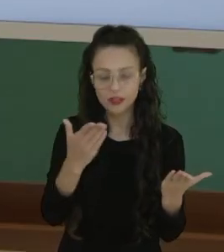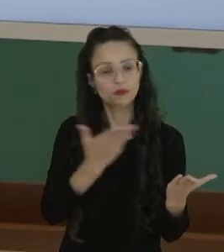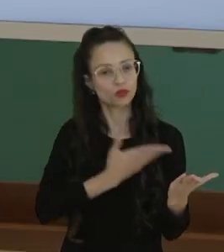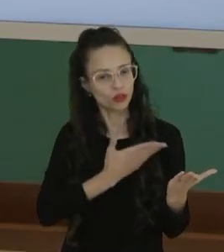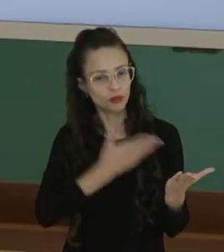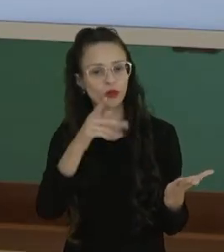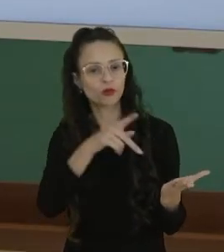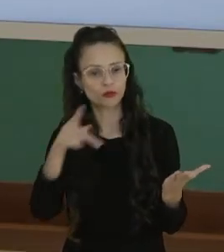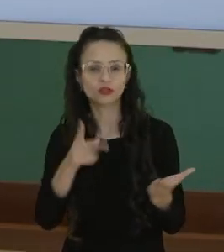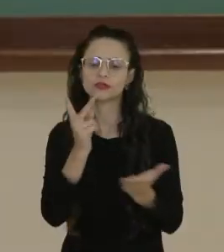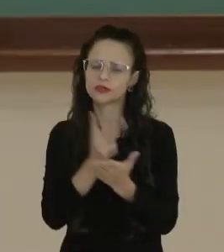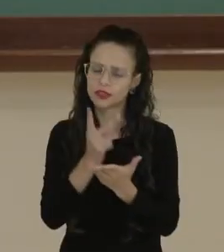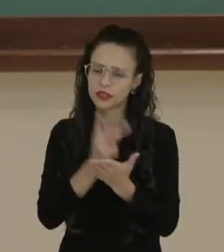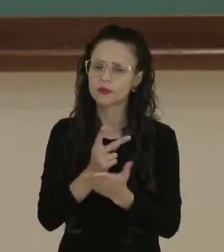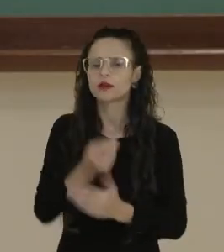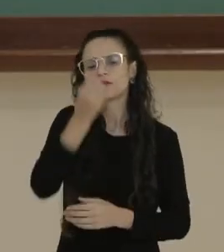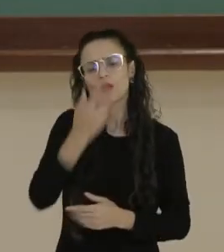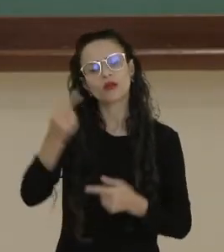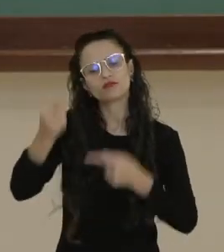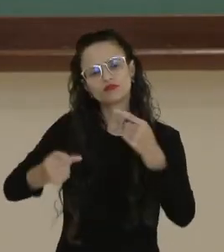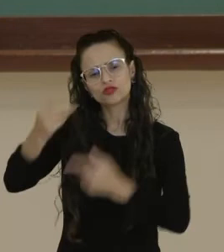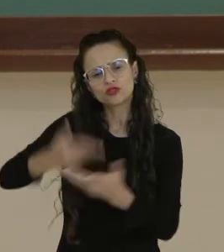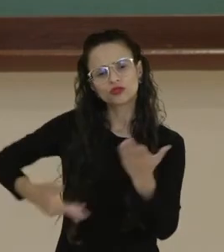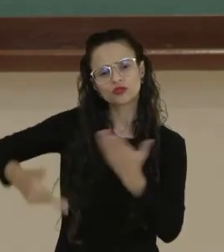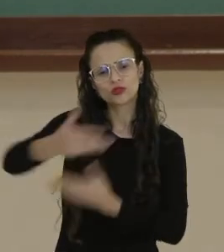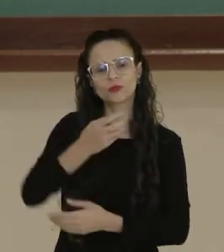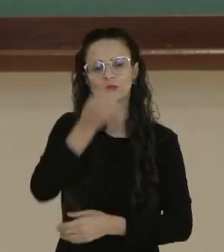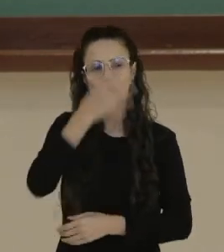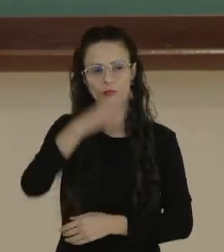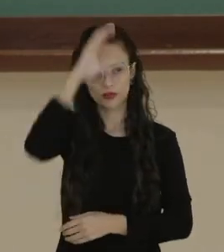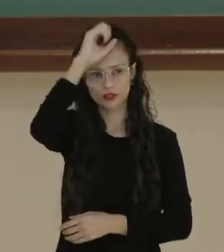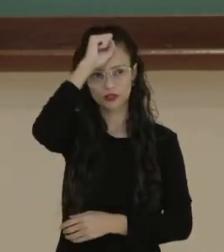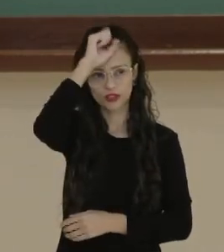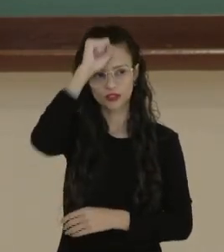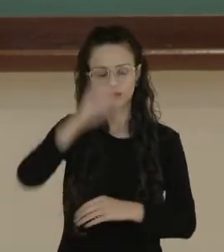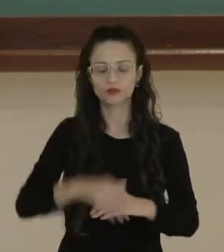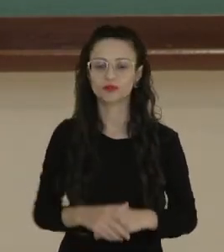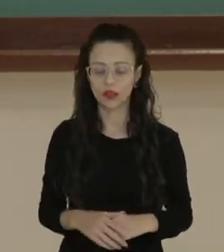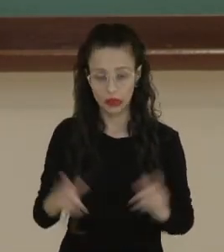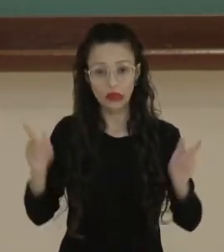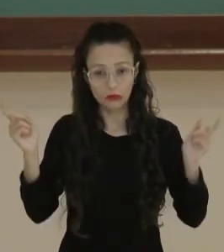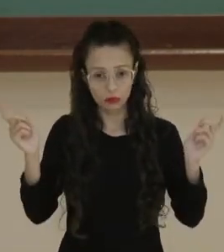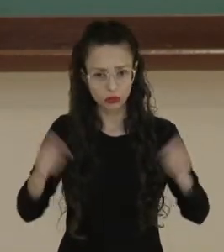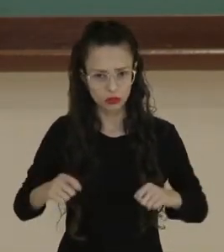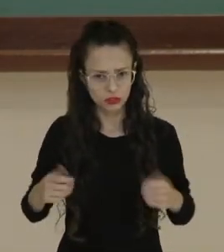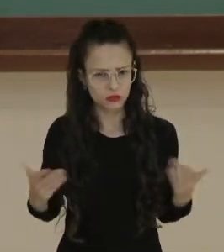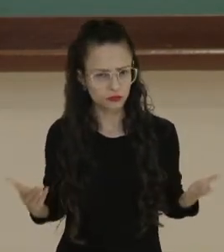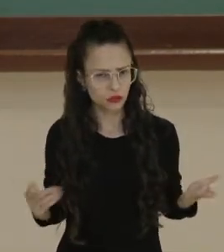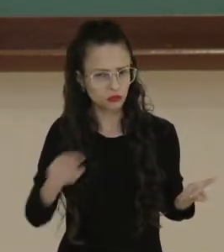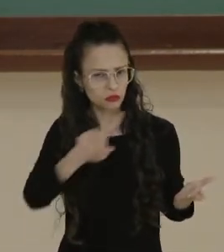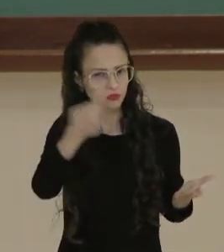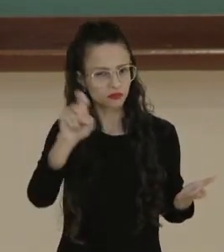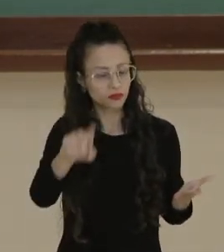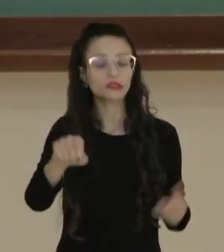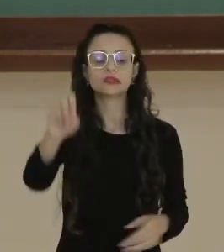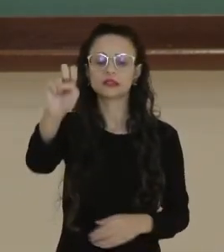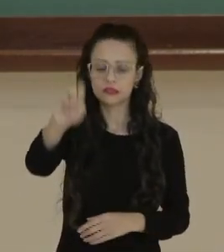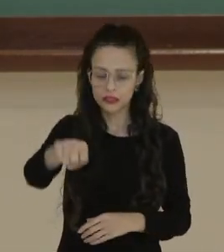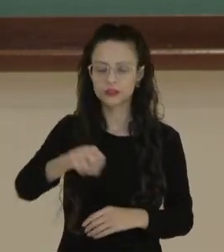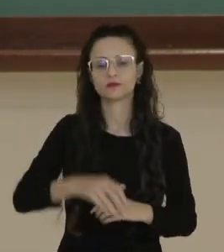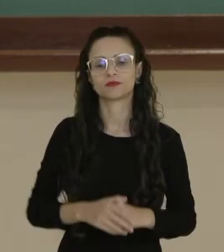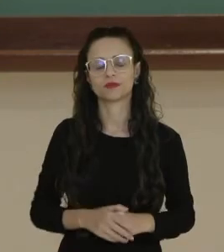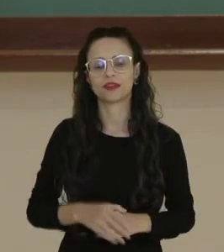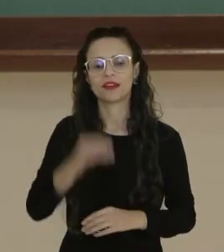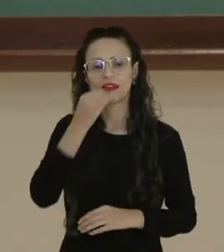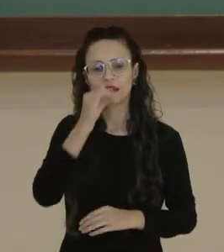certo? Sempre isso para a gente poder ter uma boa discussão e um bom aprendizado. Buenas, então isso é possível? Sim, a energia